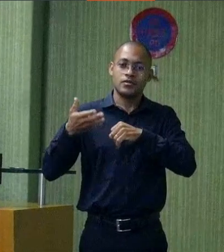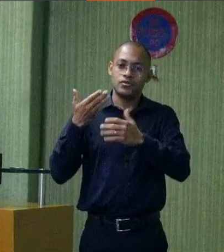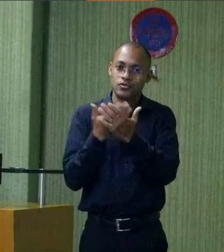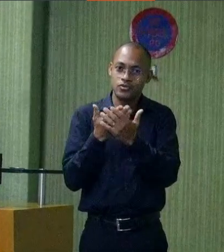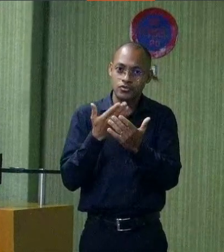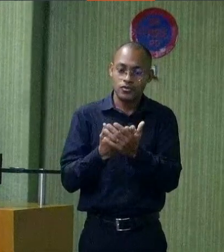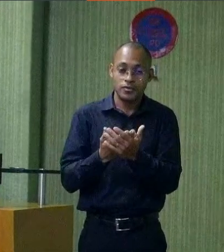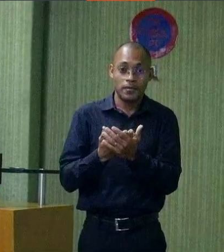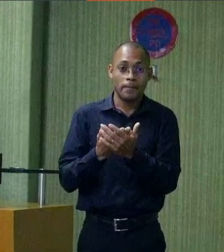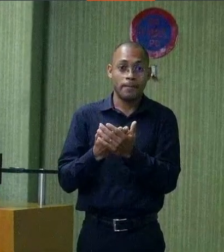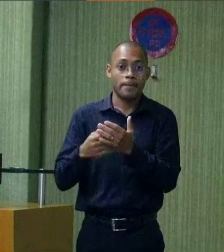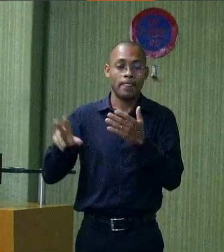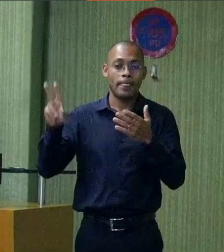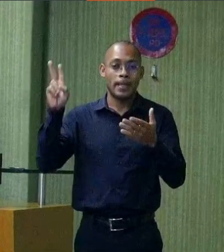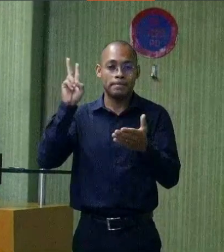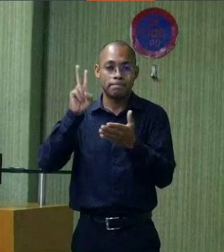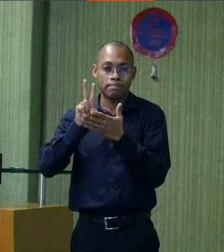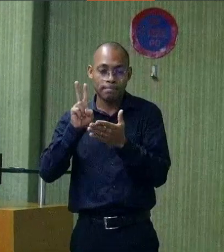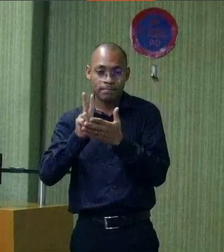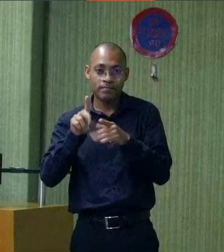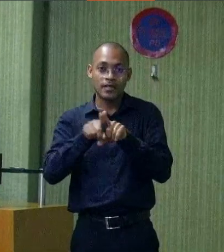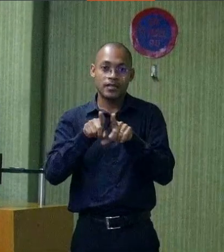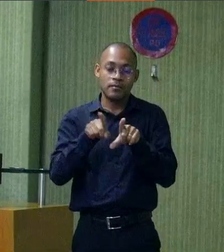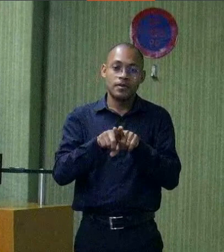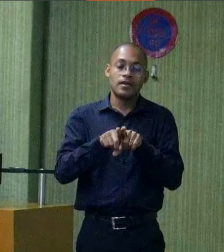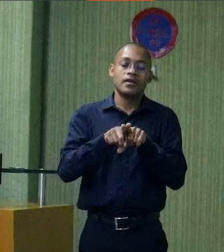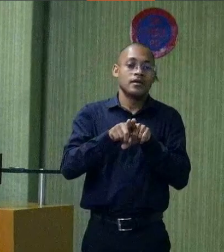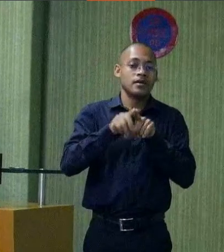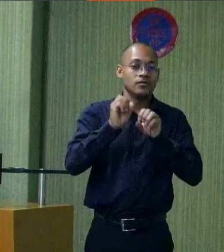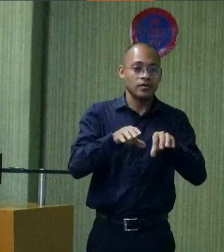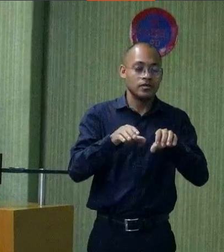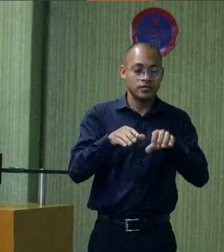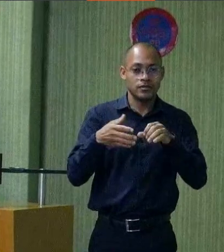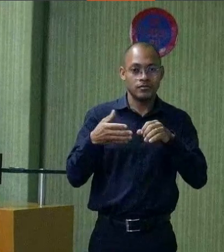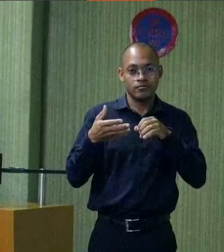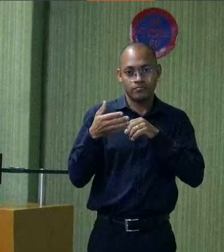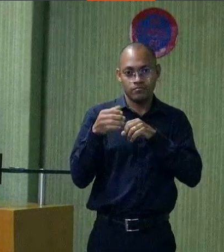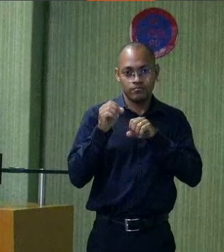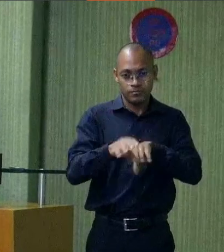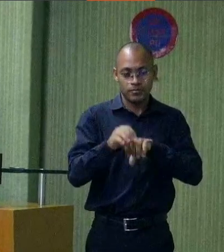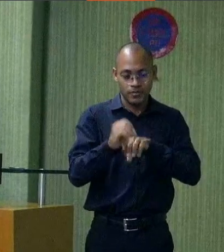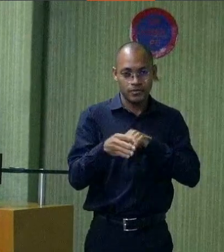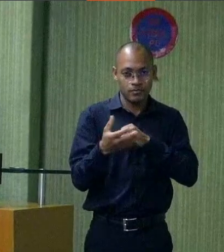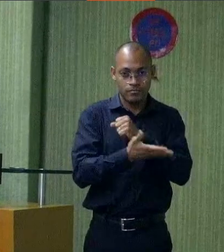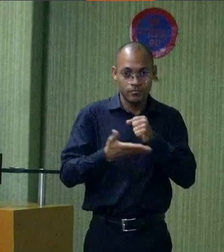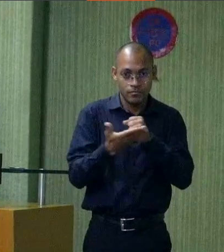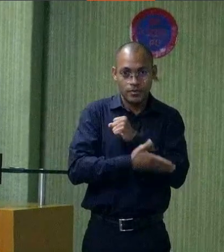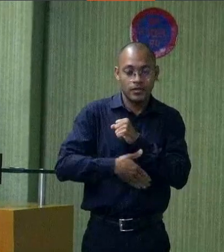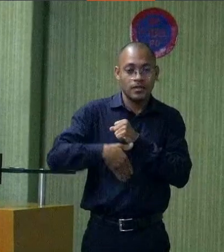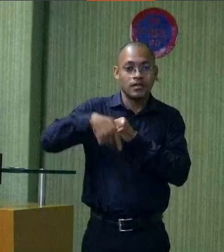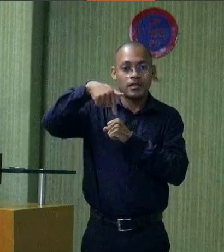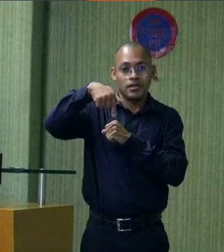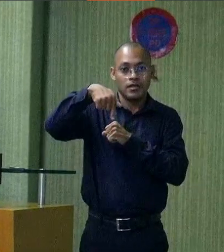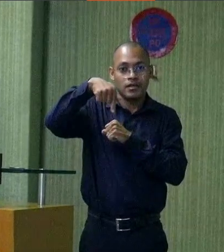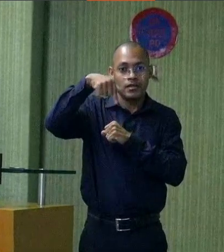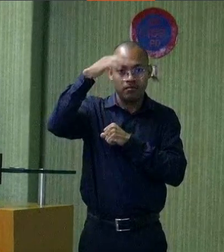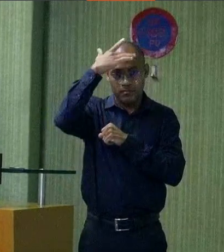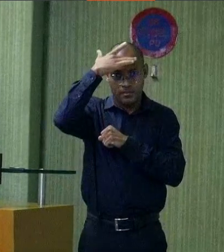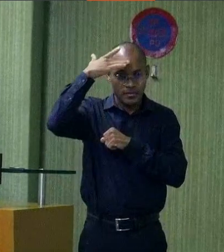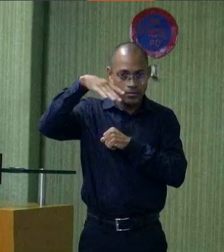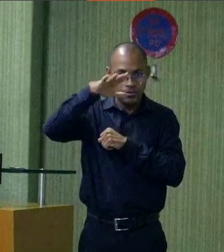educação escolar quilombola ela aparece como um dos objetivos específicos do novo plano né